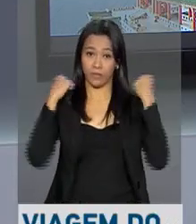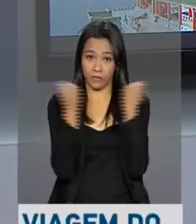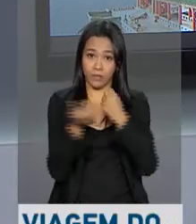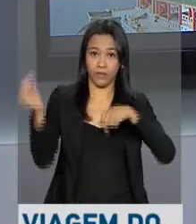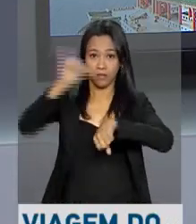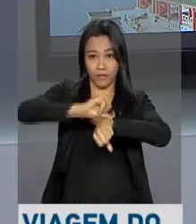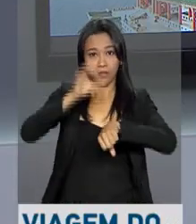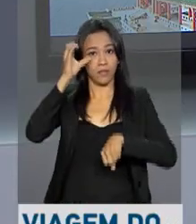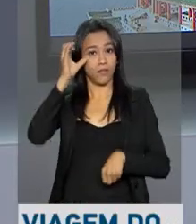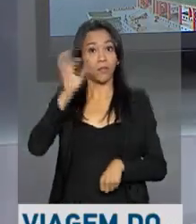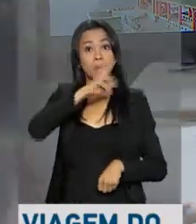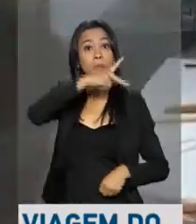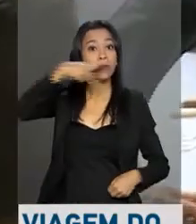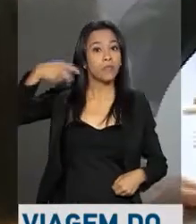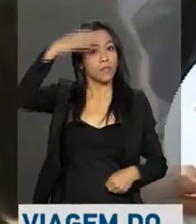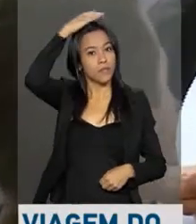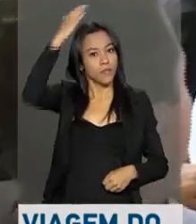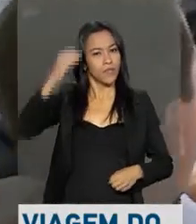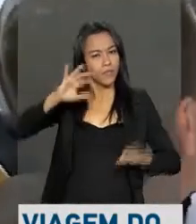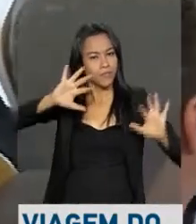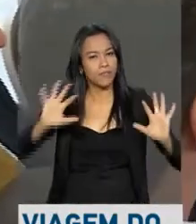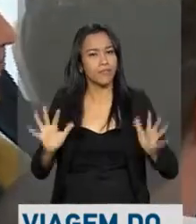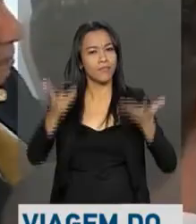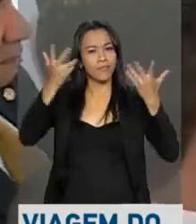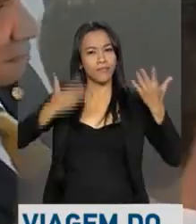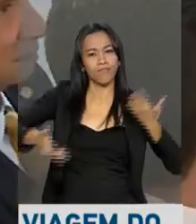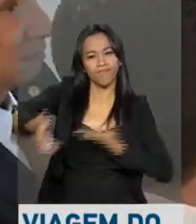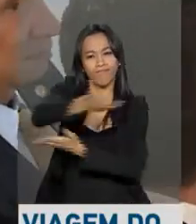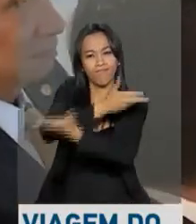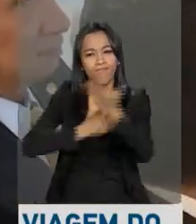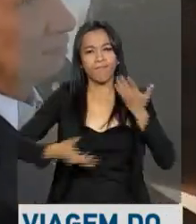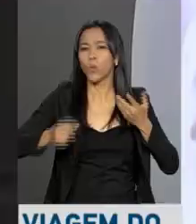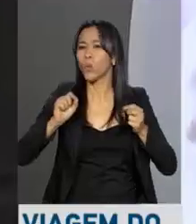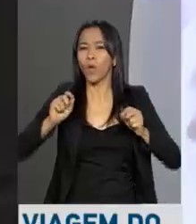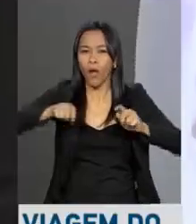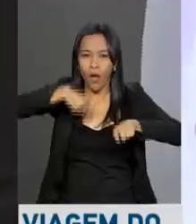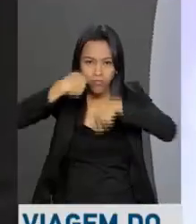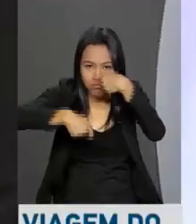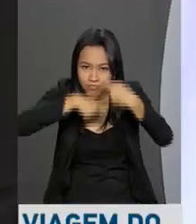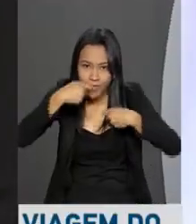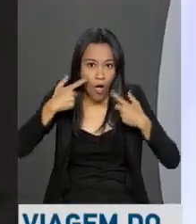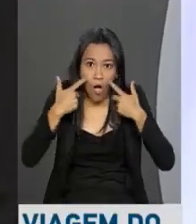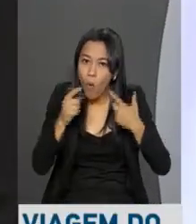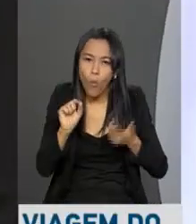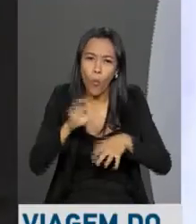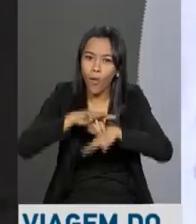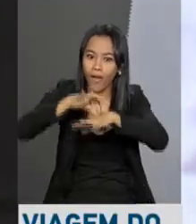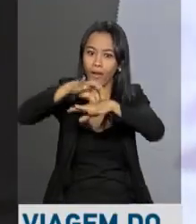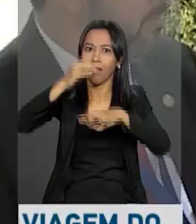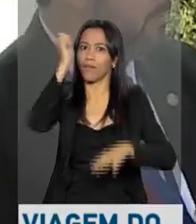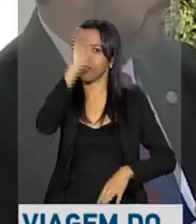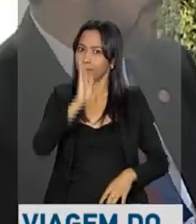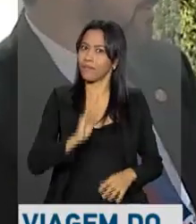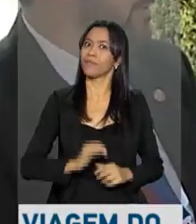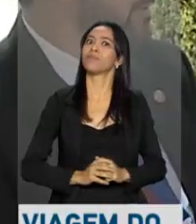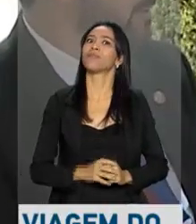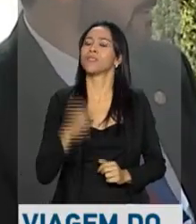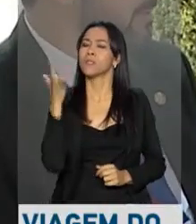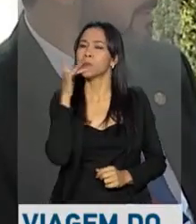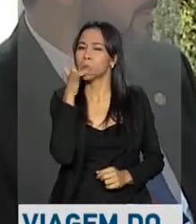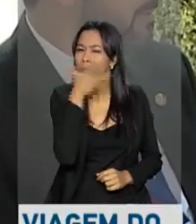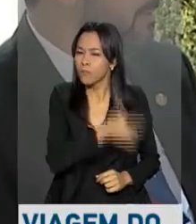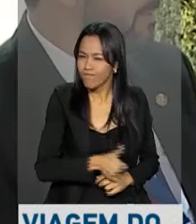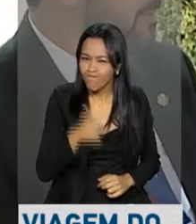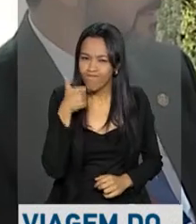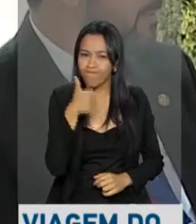em Pequim, o presidente Michel Temer confraternizou com os participantes em um almoço. E olha só, o cardápio teve carne brasileira,